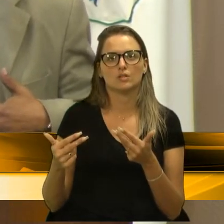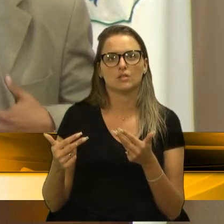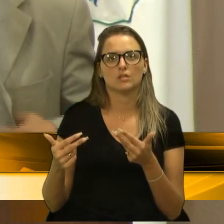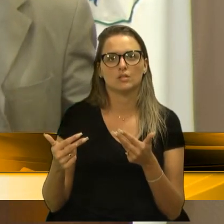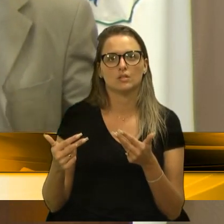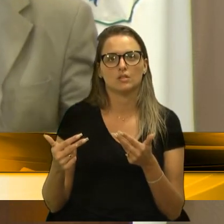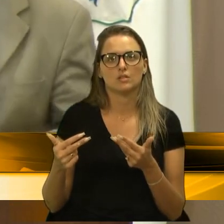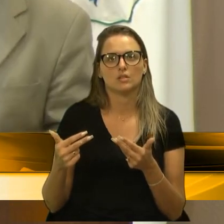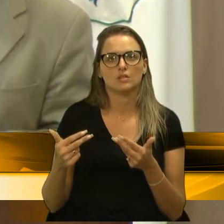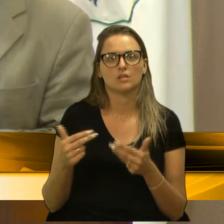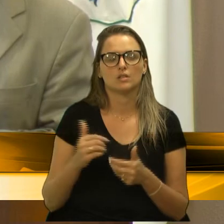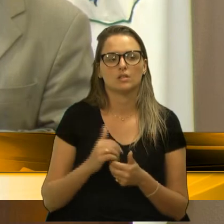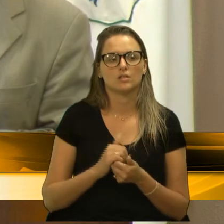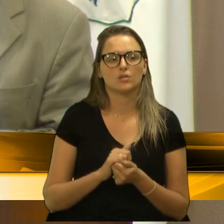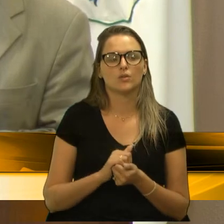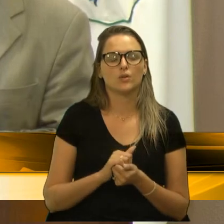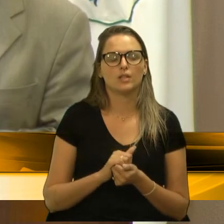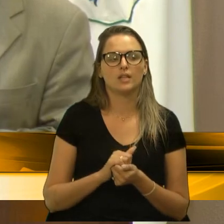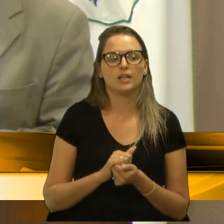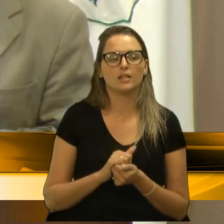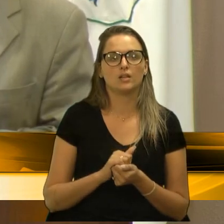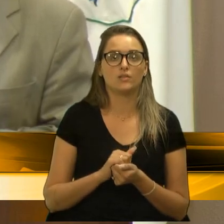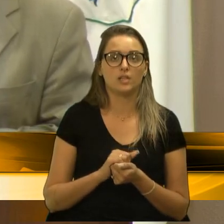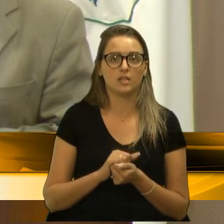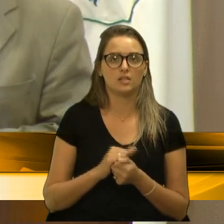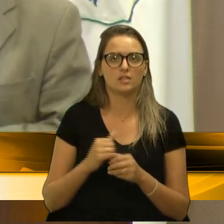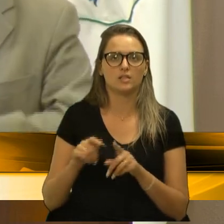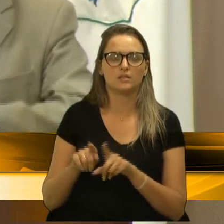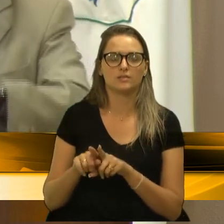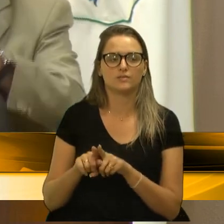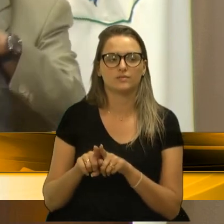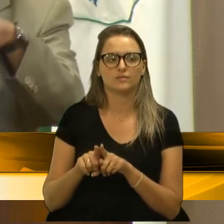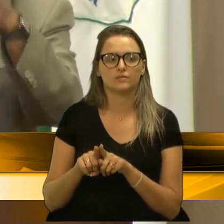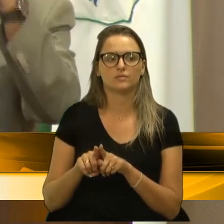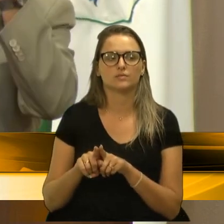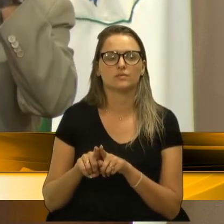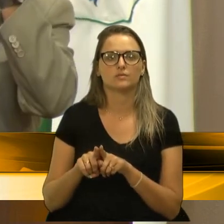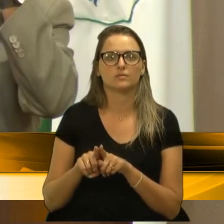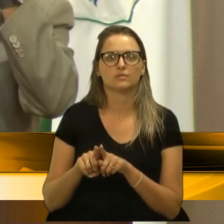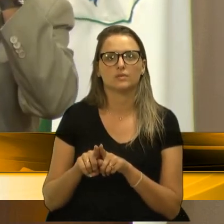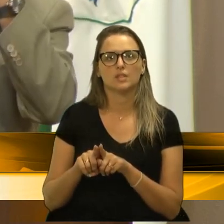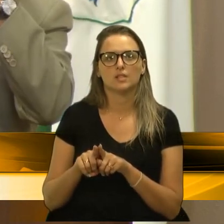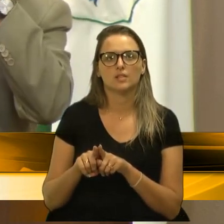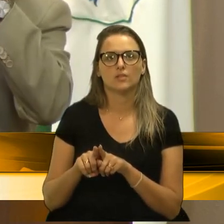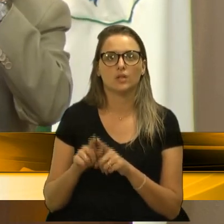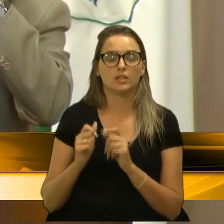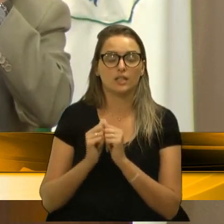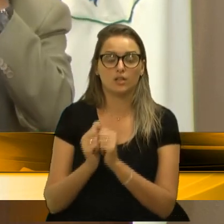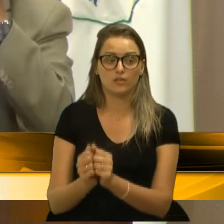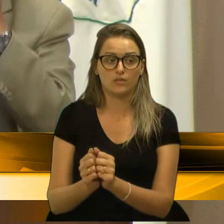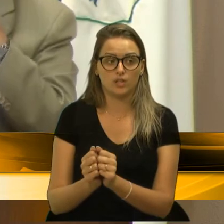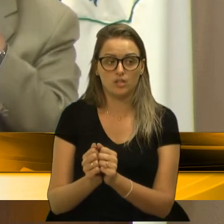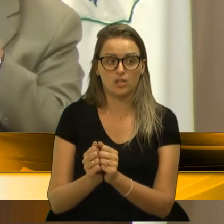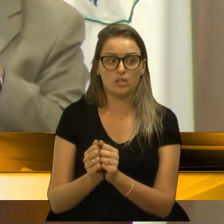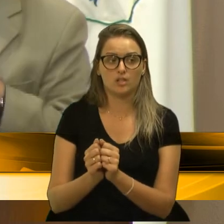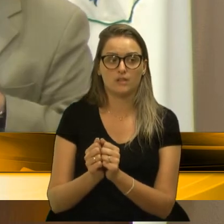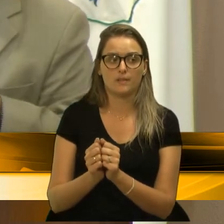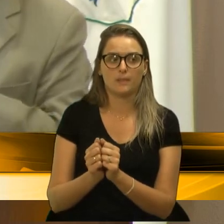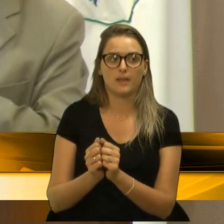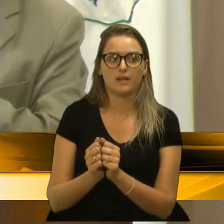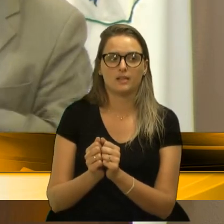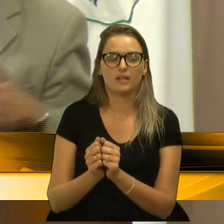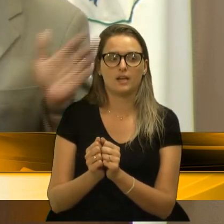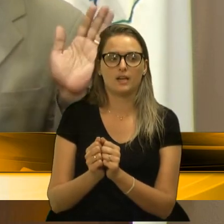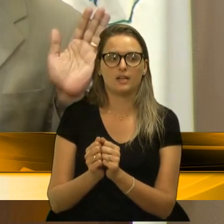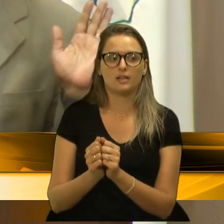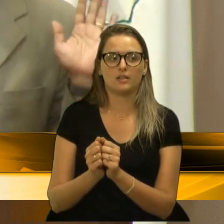isso literalmente é preocupante. Penso que, ao final, quando chegarmos no grande oceano, né, na imensidão das coisas de